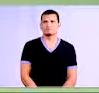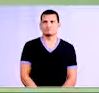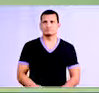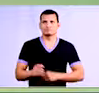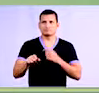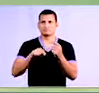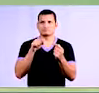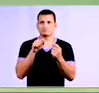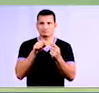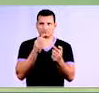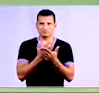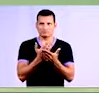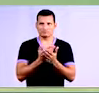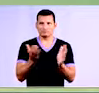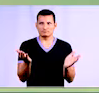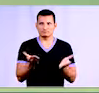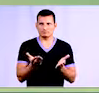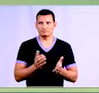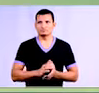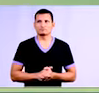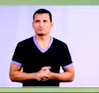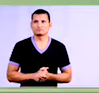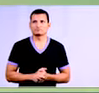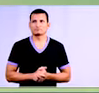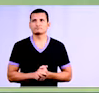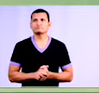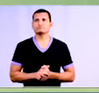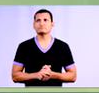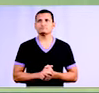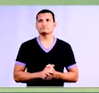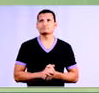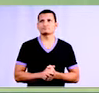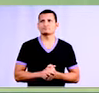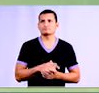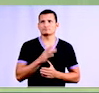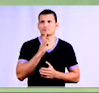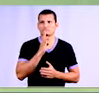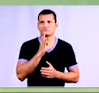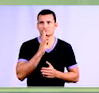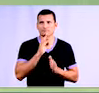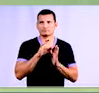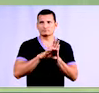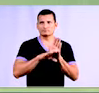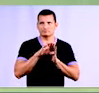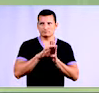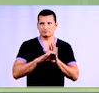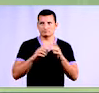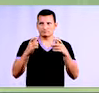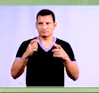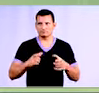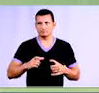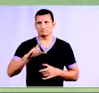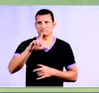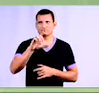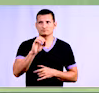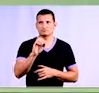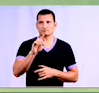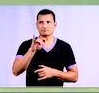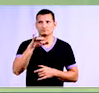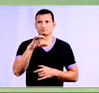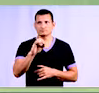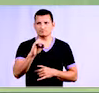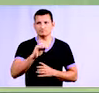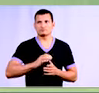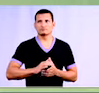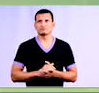para essa teleaula hoje é reconhecer o conceito de endereço lógico e físico,